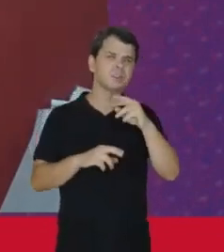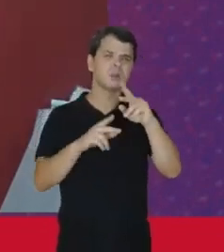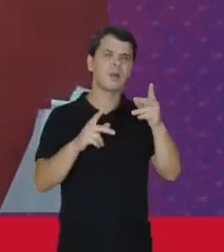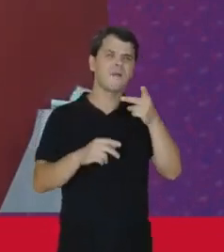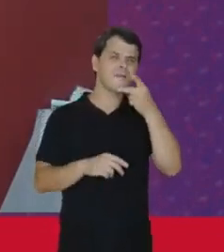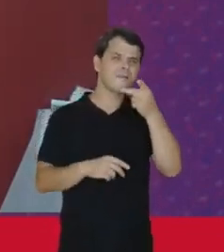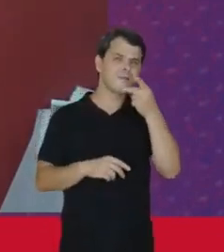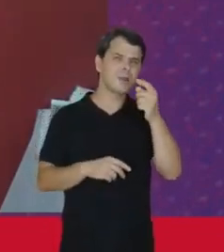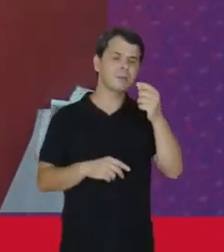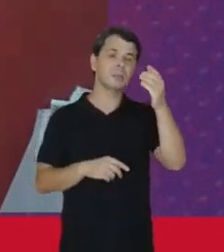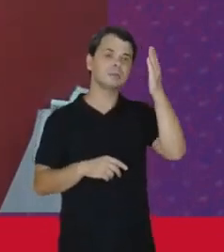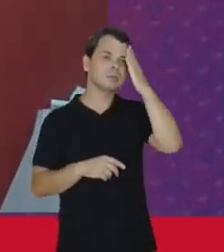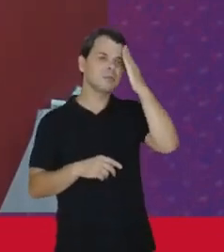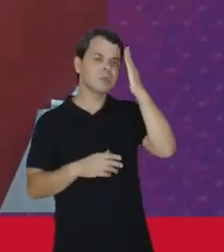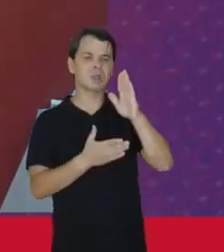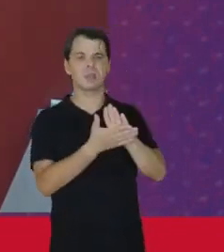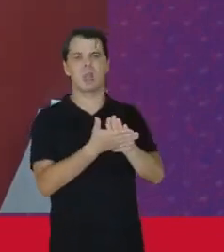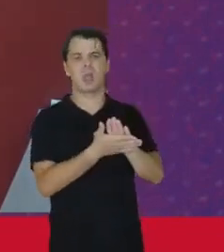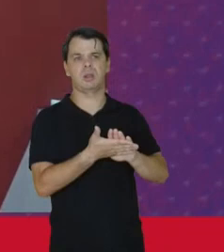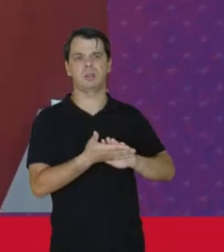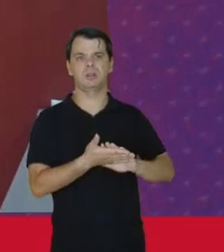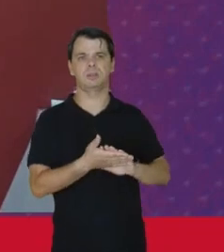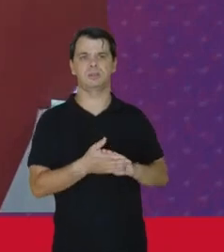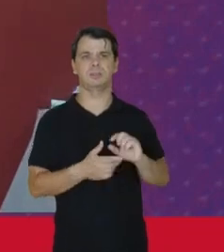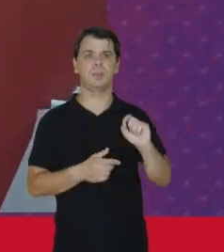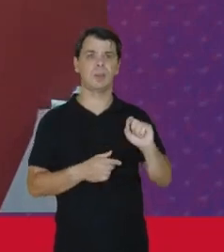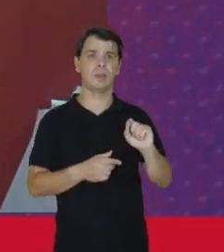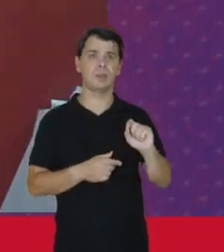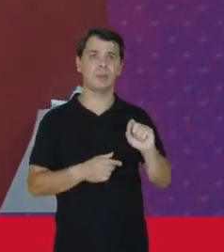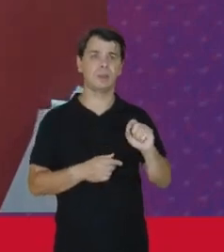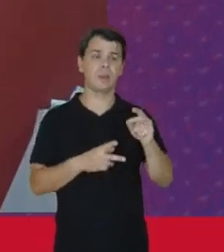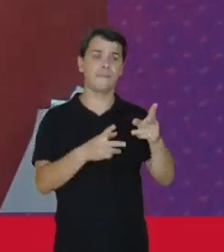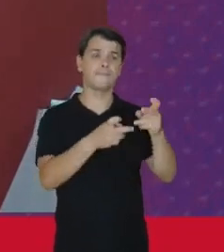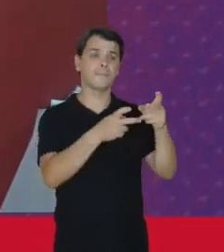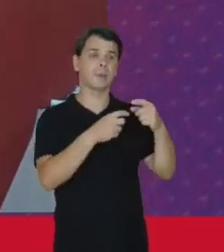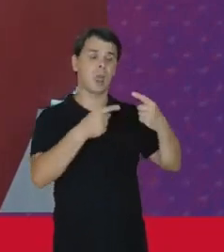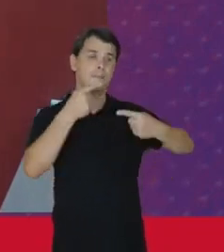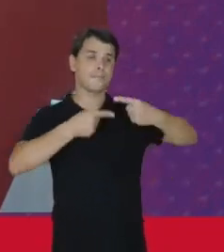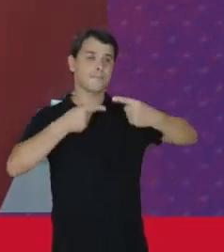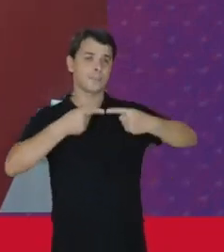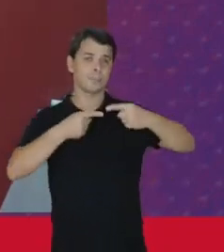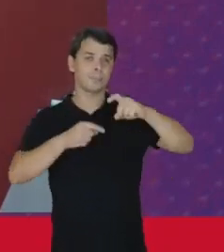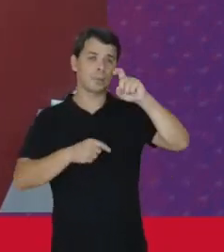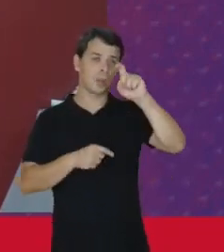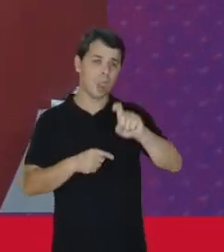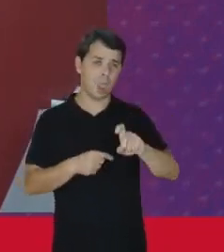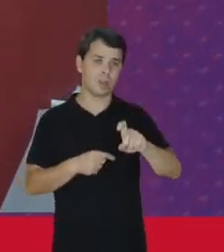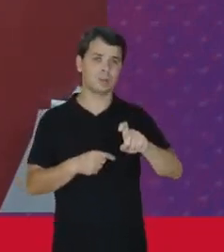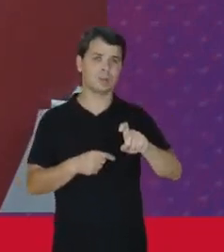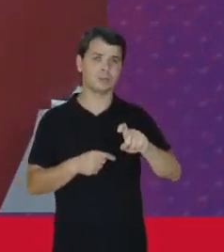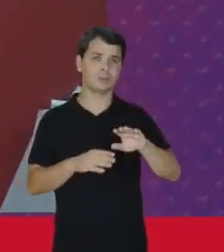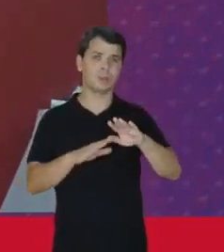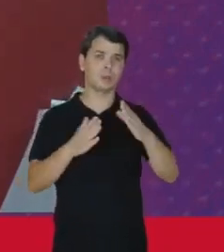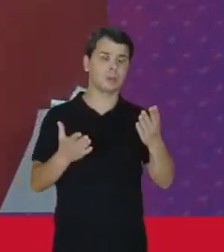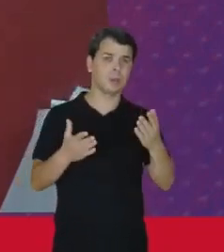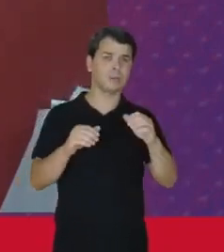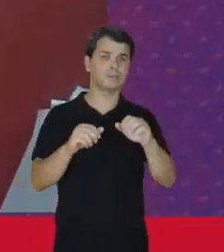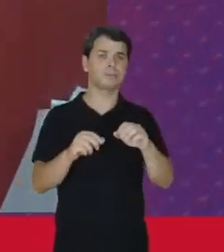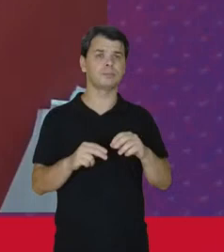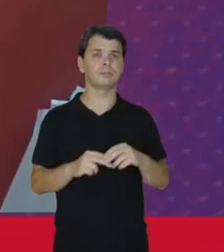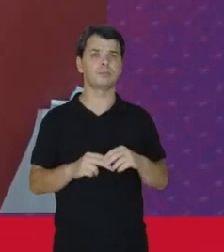gente falava aquilo que a gente não sabia, e a gente percebeu que a política de fato era assim. Eu falo a gente